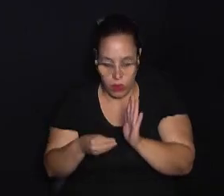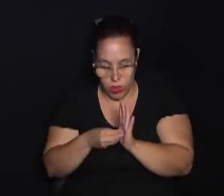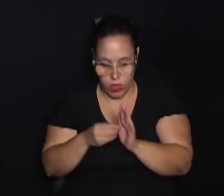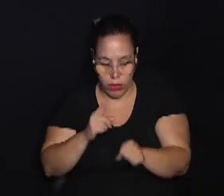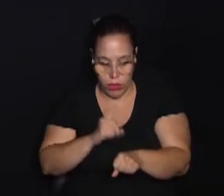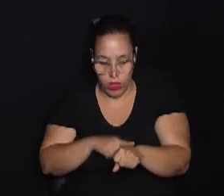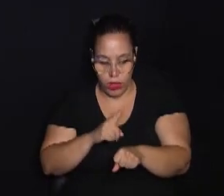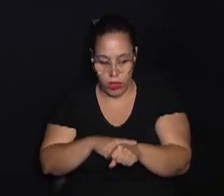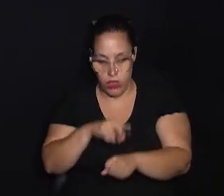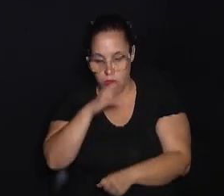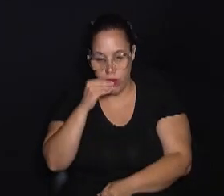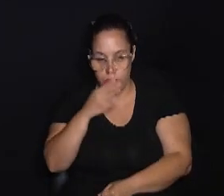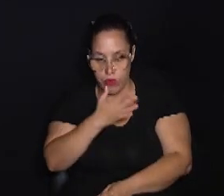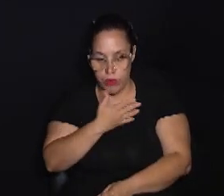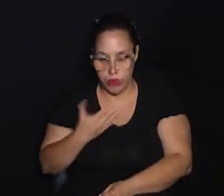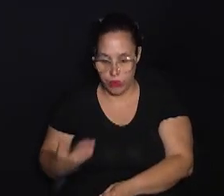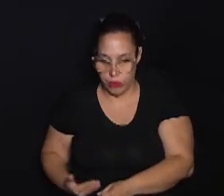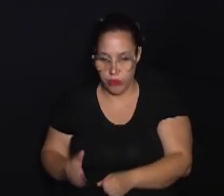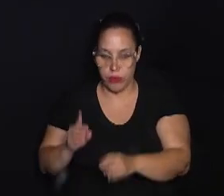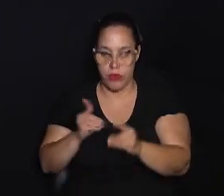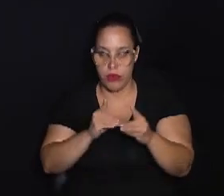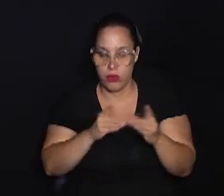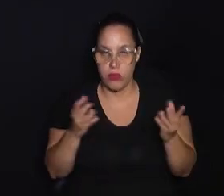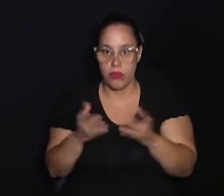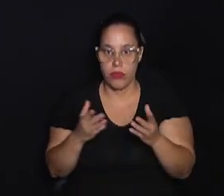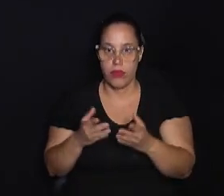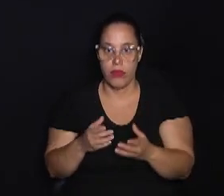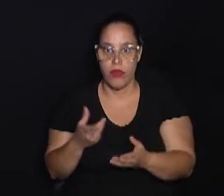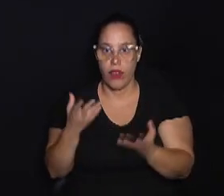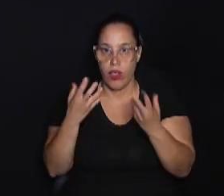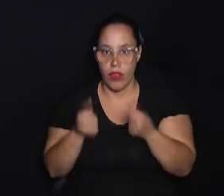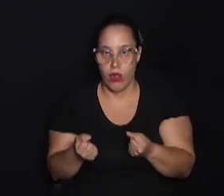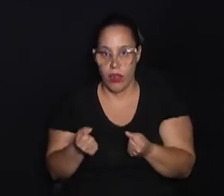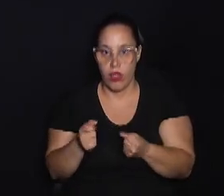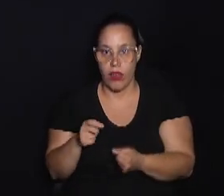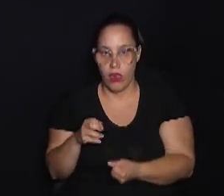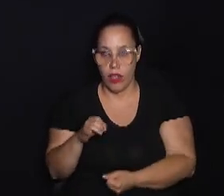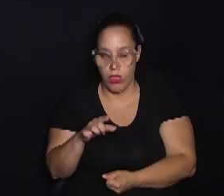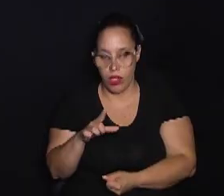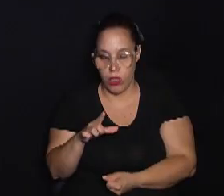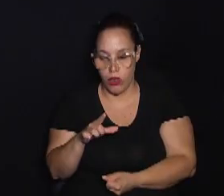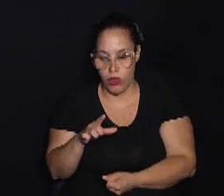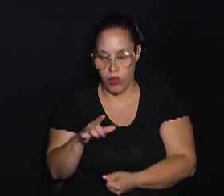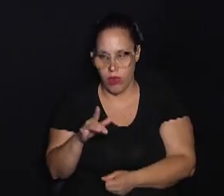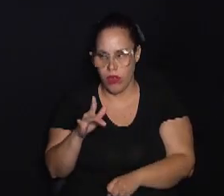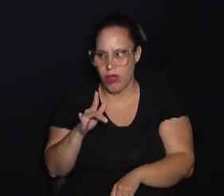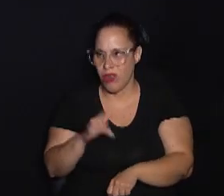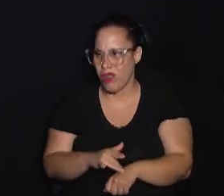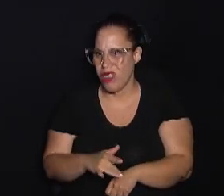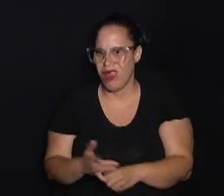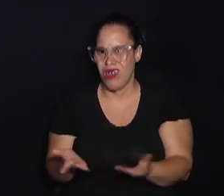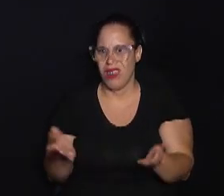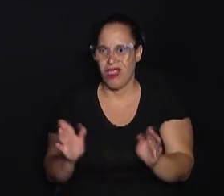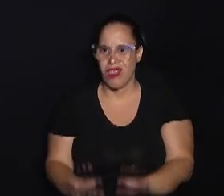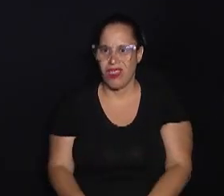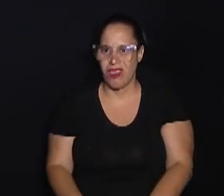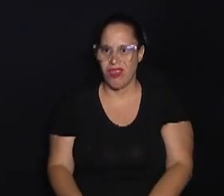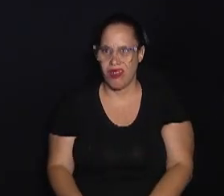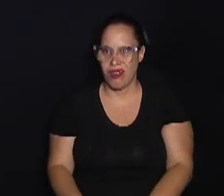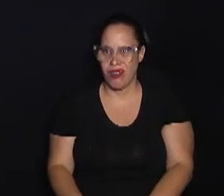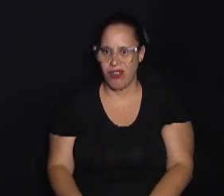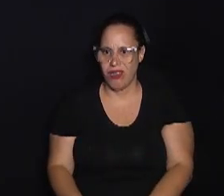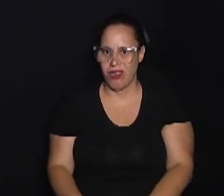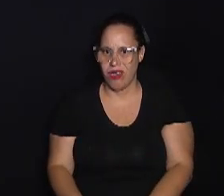o servidor, para poder atender a população, agora não vai mais receber esse adicional. Isso é um absurdo. Quem que pode sofrer com